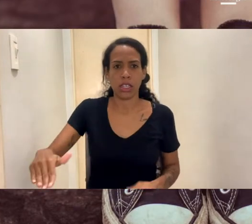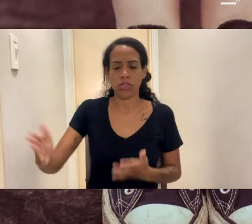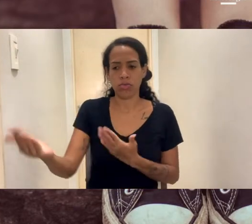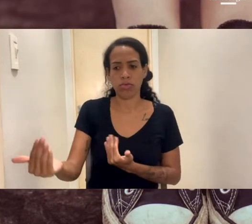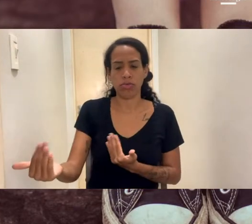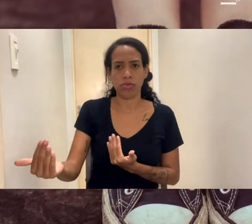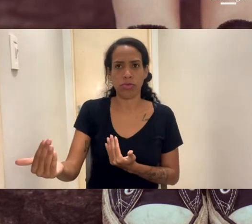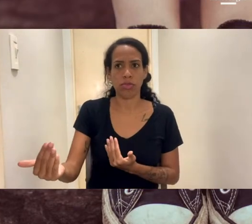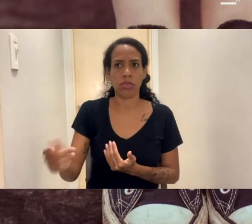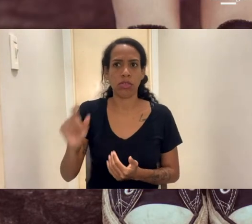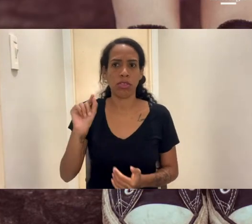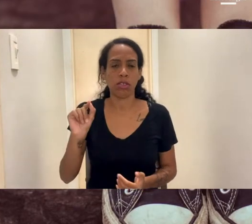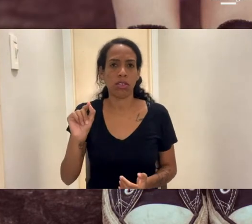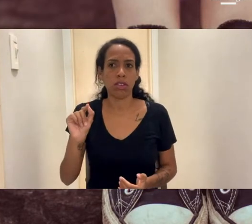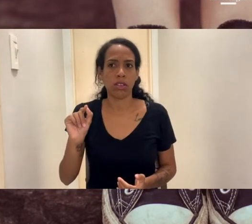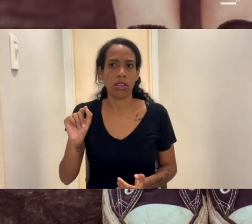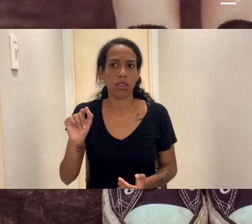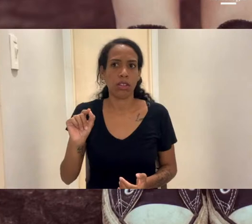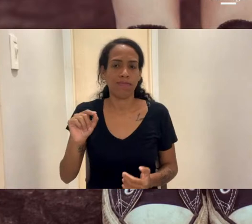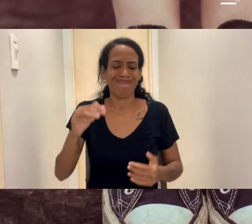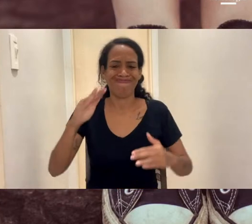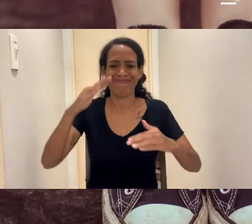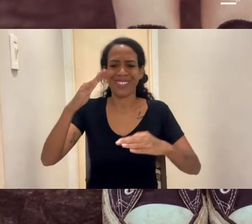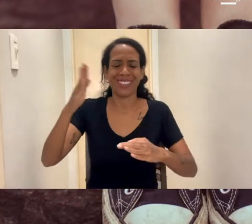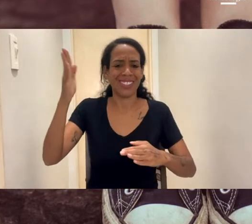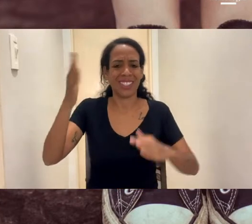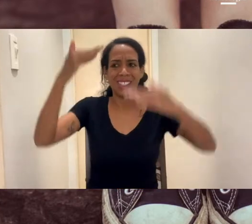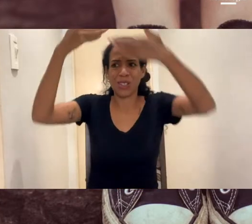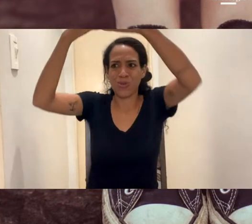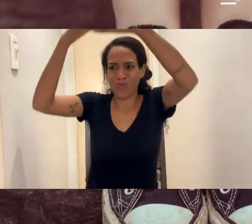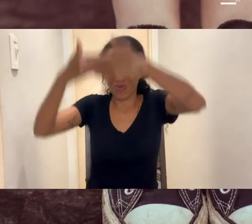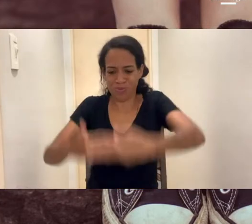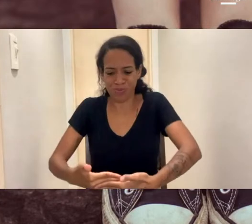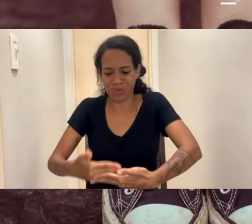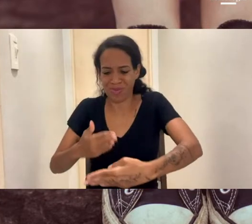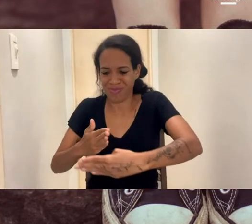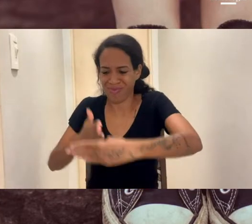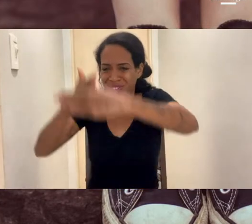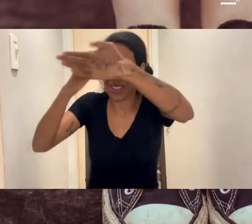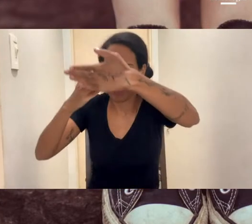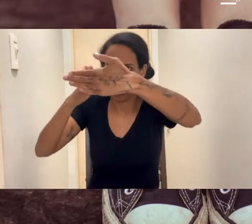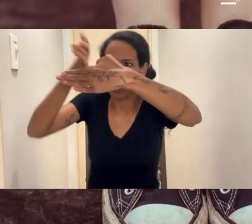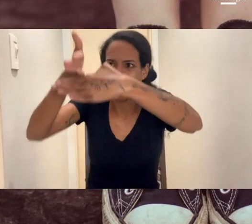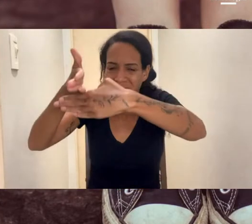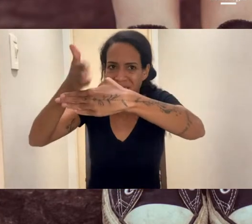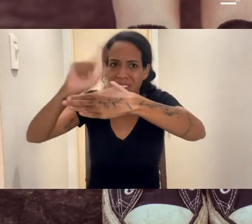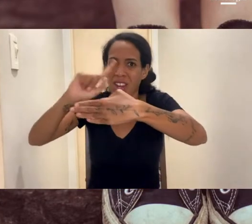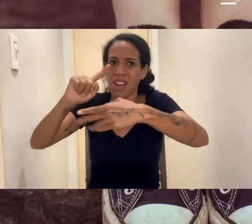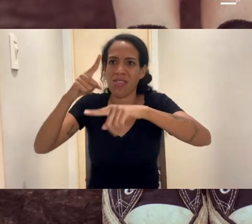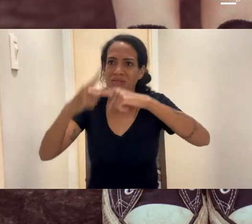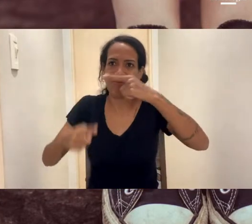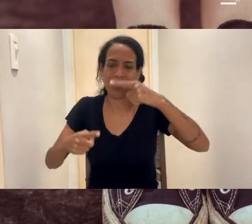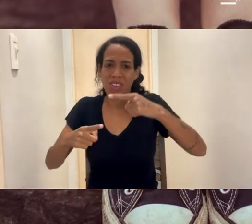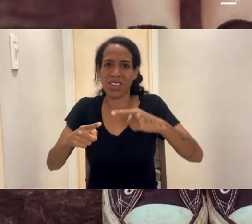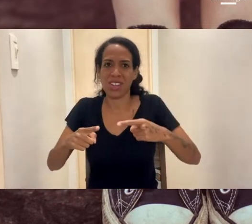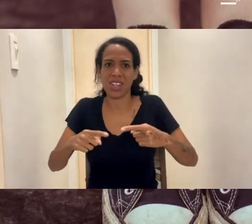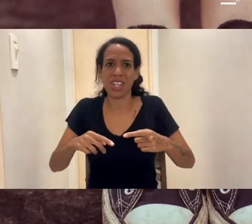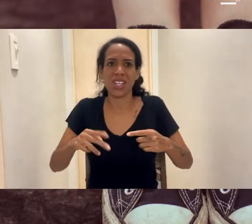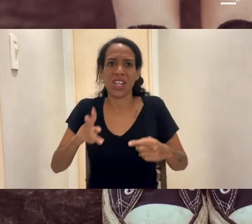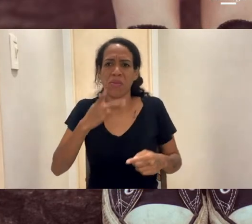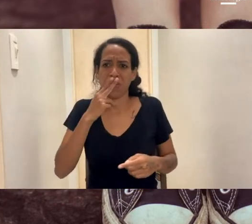marco civilizatório, né, uma barreira que não impede, mas limita essa senha genocida